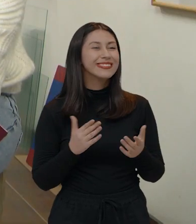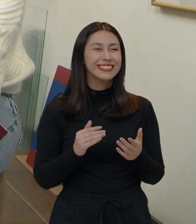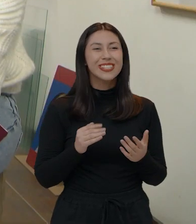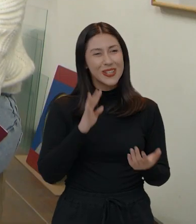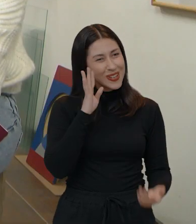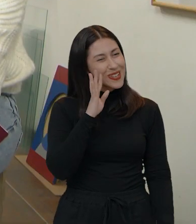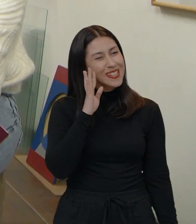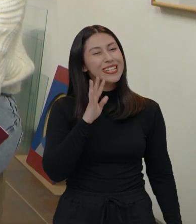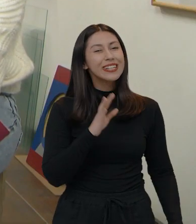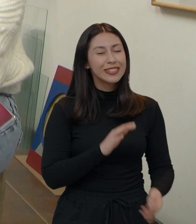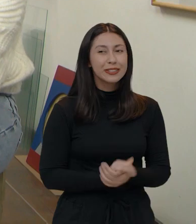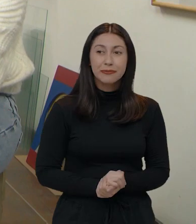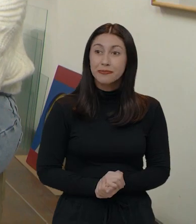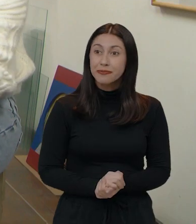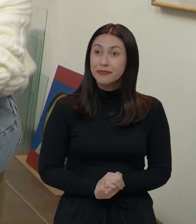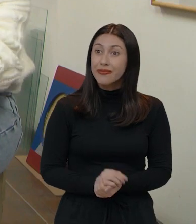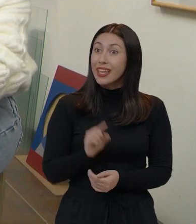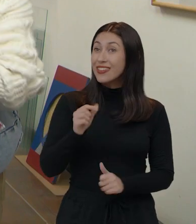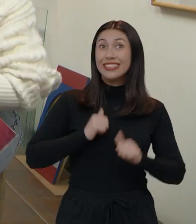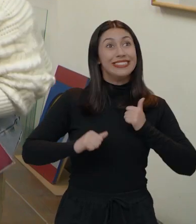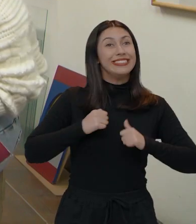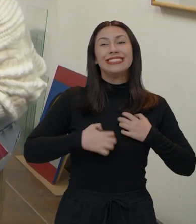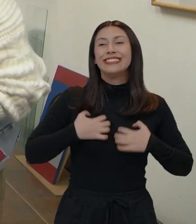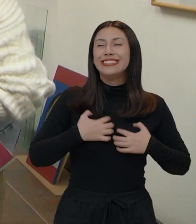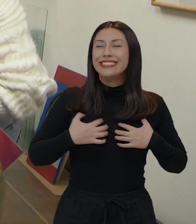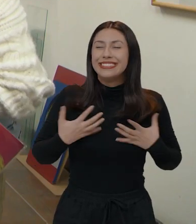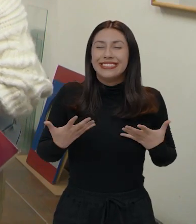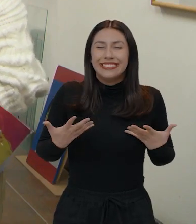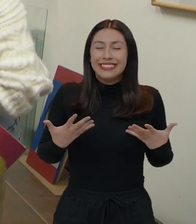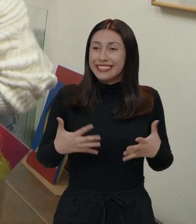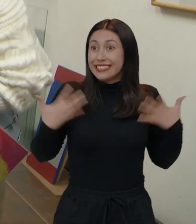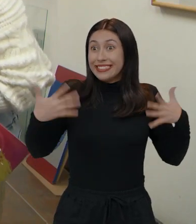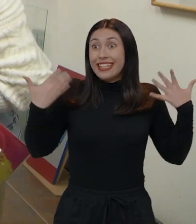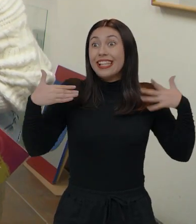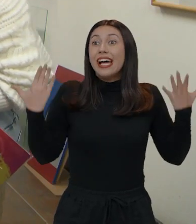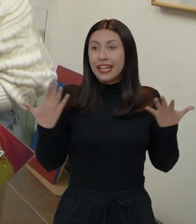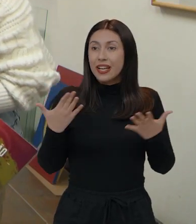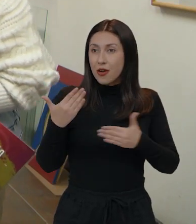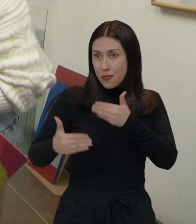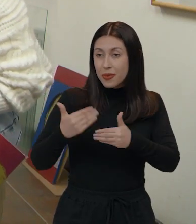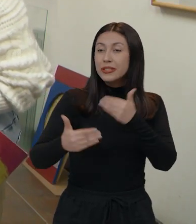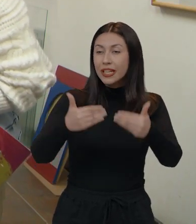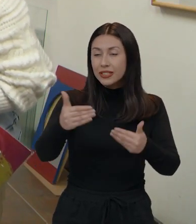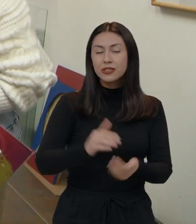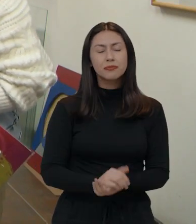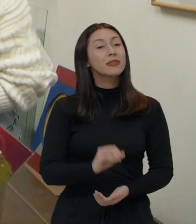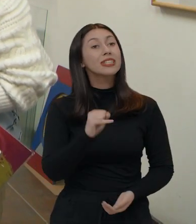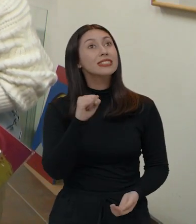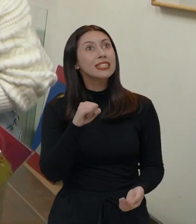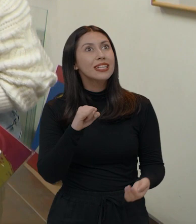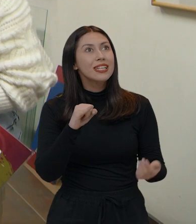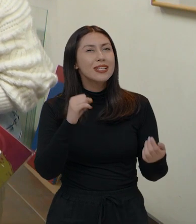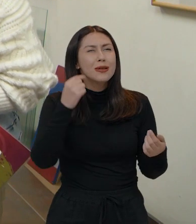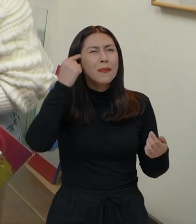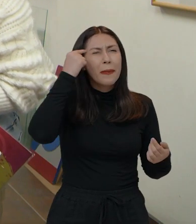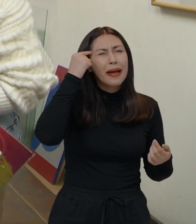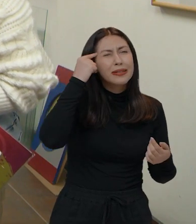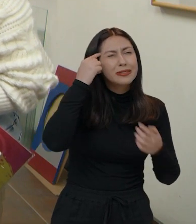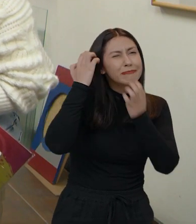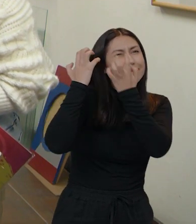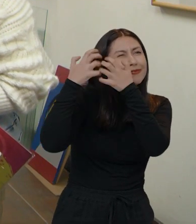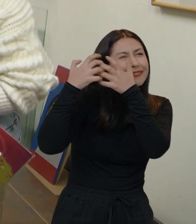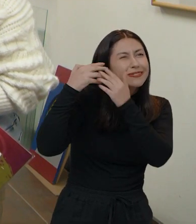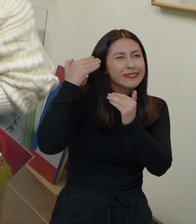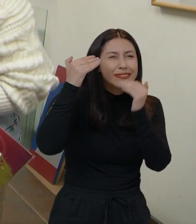legal. 67. O que mais te empolga é isso, né? O processo, é gostoso, estudo, o processo própria. Criativo ali, né? Você bola, vai bolando as coisas,